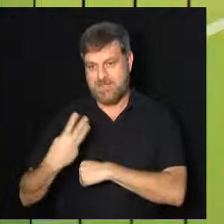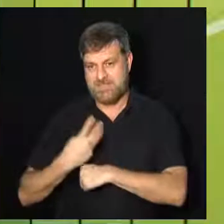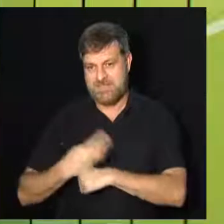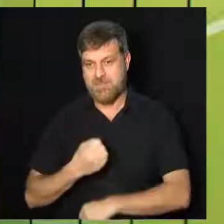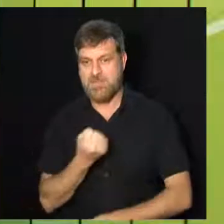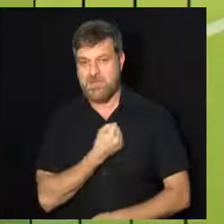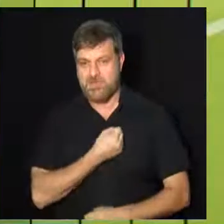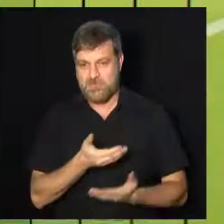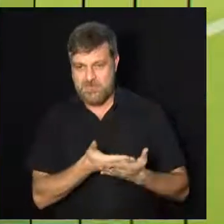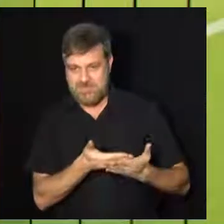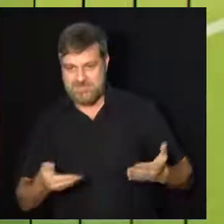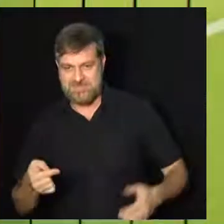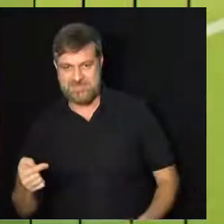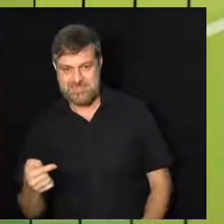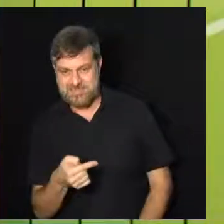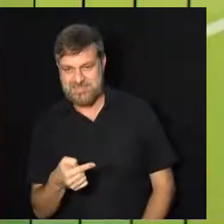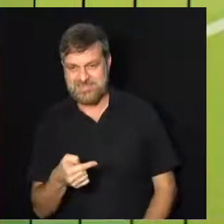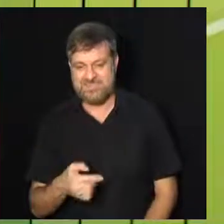é 19